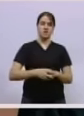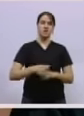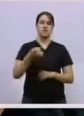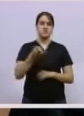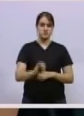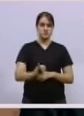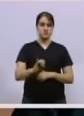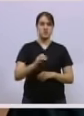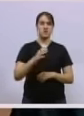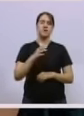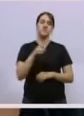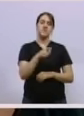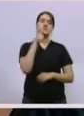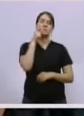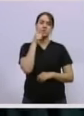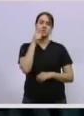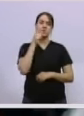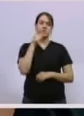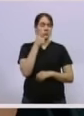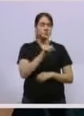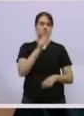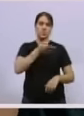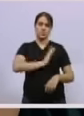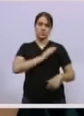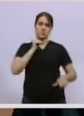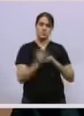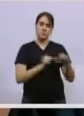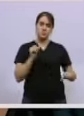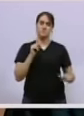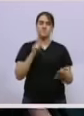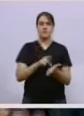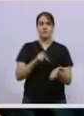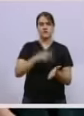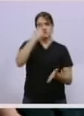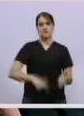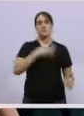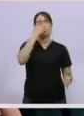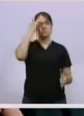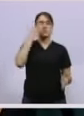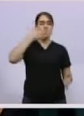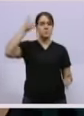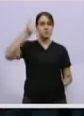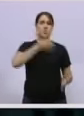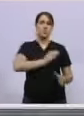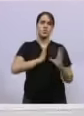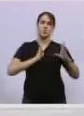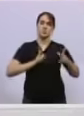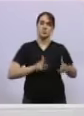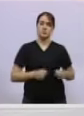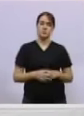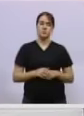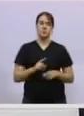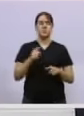minha palavra conseguiu transformar o seu coração a ponto de transformá-lo numa pessoa melhor. De você olhar para trás